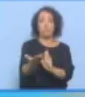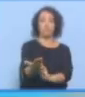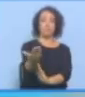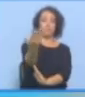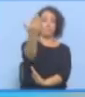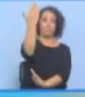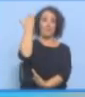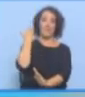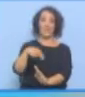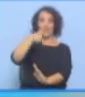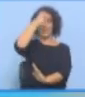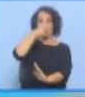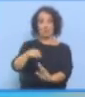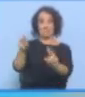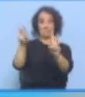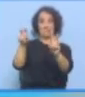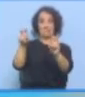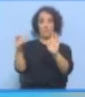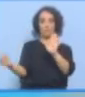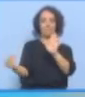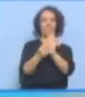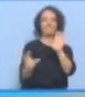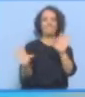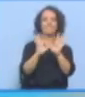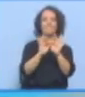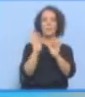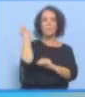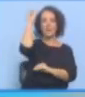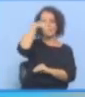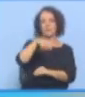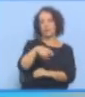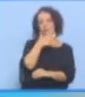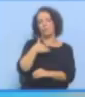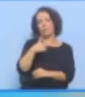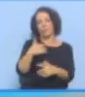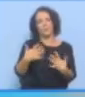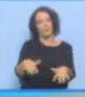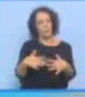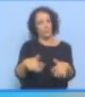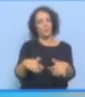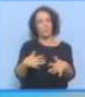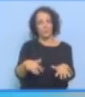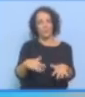colocar este episódio do éfata no batismo. Não é? Isto é muito bonito, quer dizer. Portanto, há sempre,